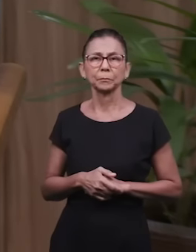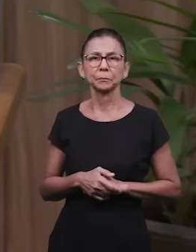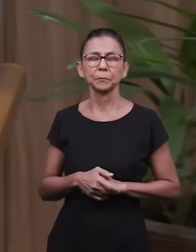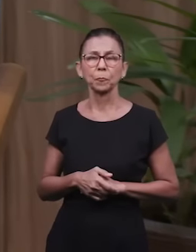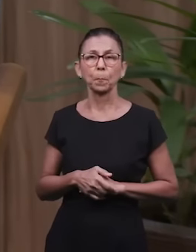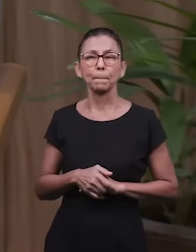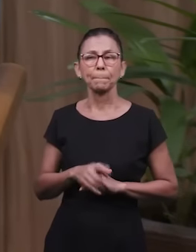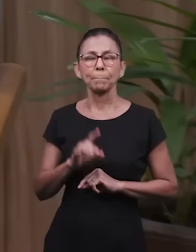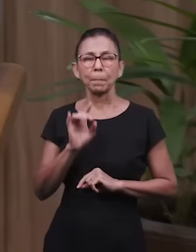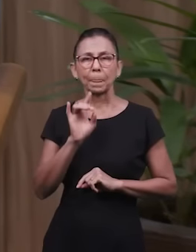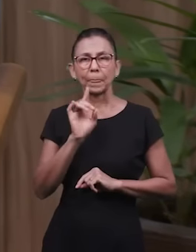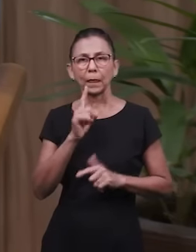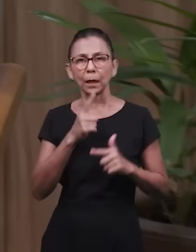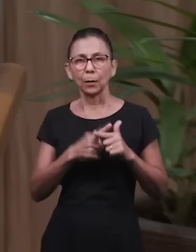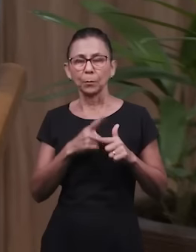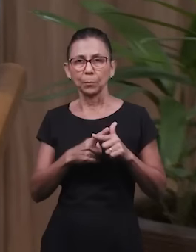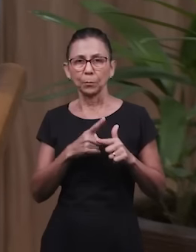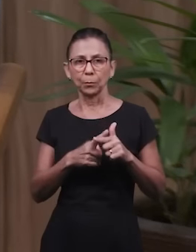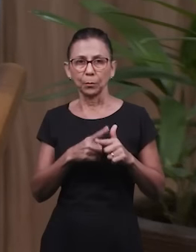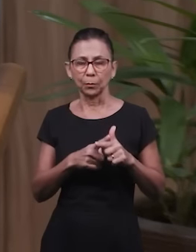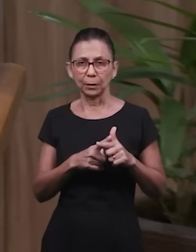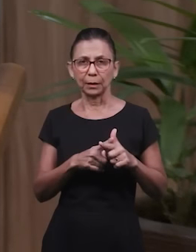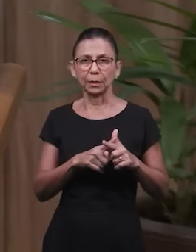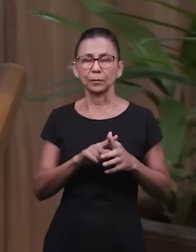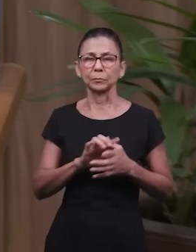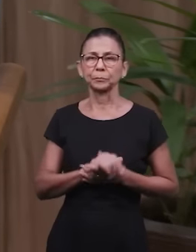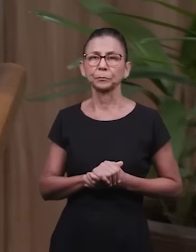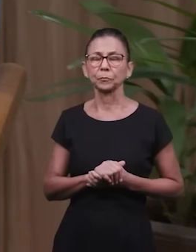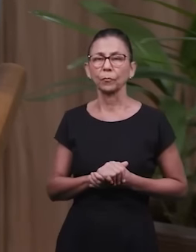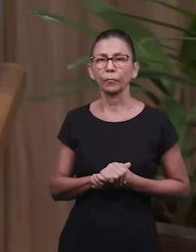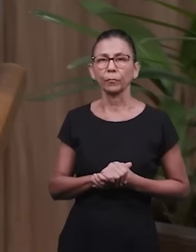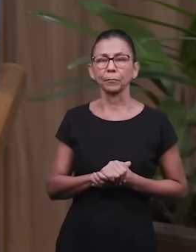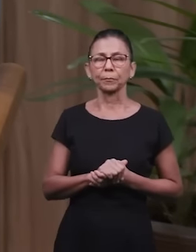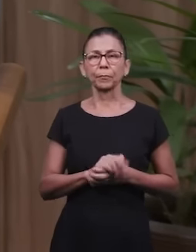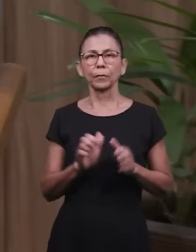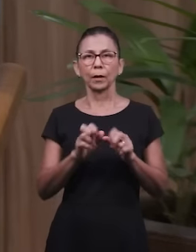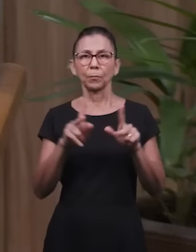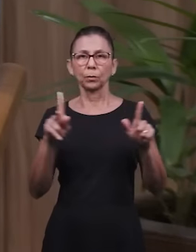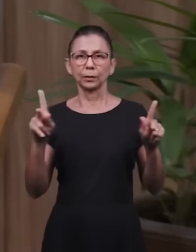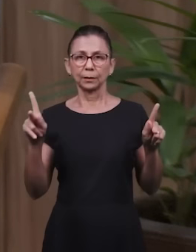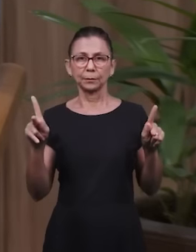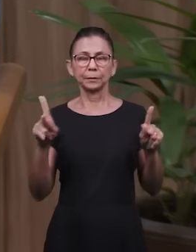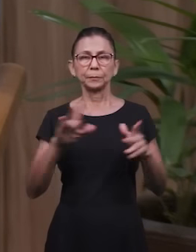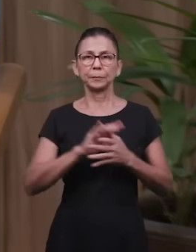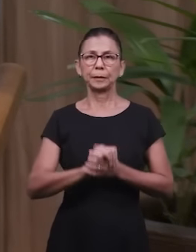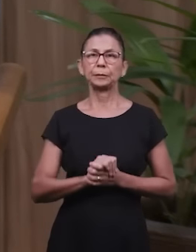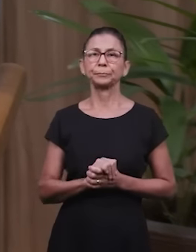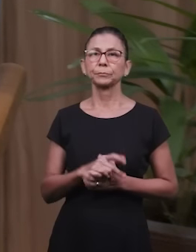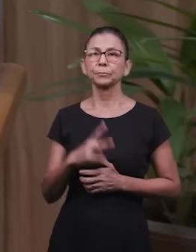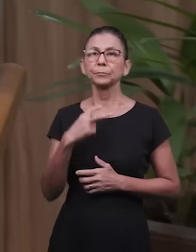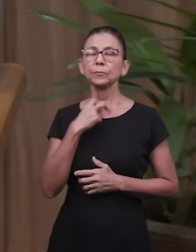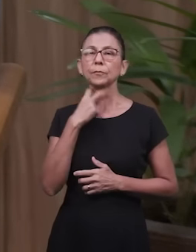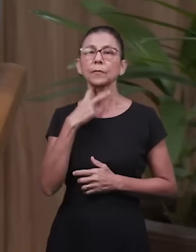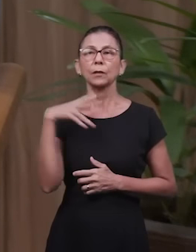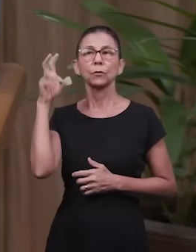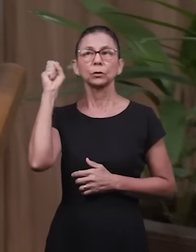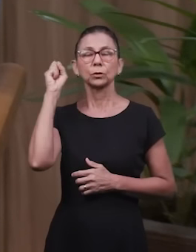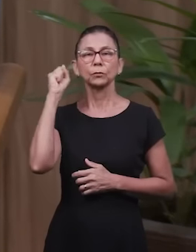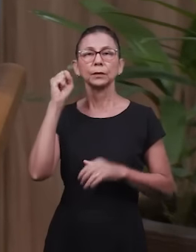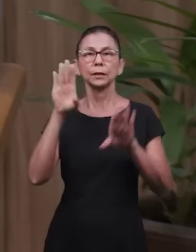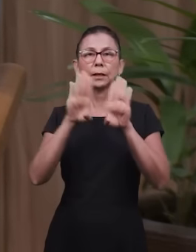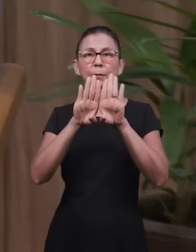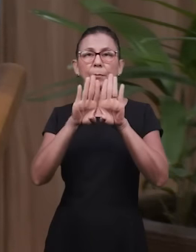trabalhando, porque a condicionante de Apocalipse é ouvir a voz e abrir a